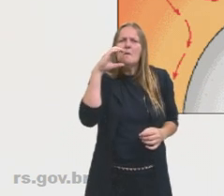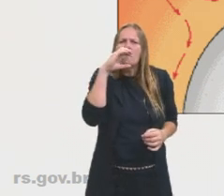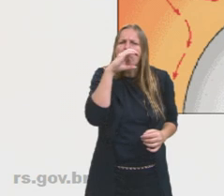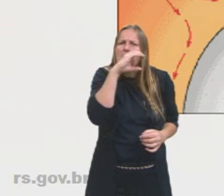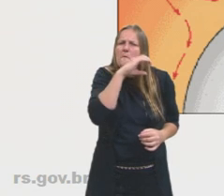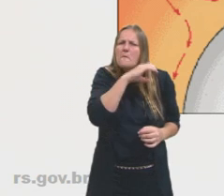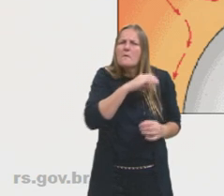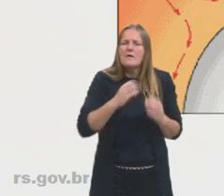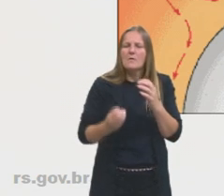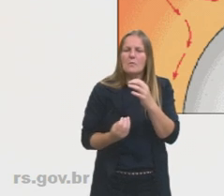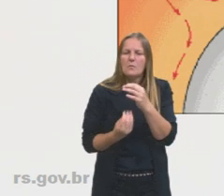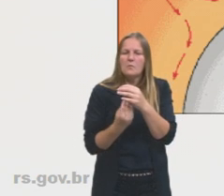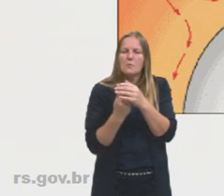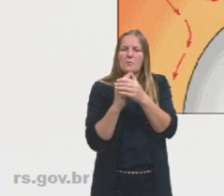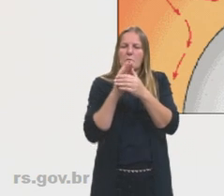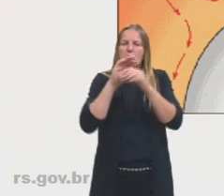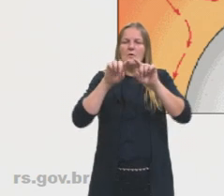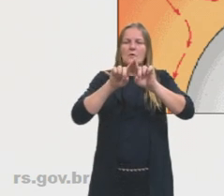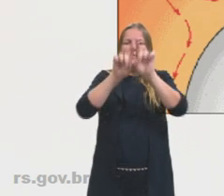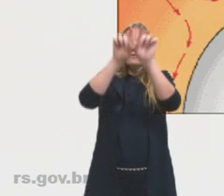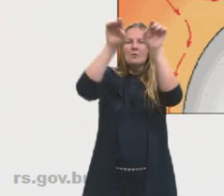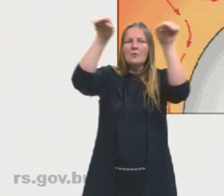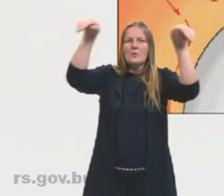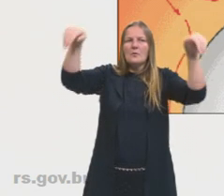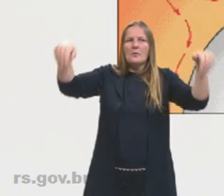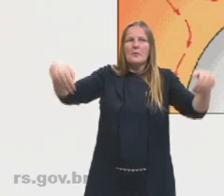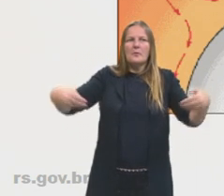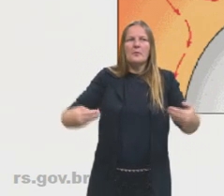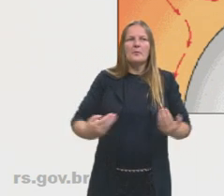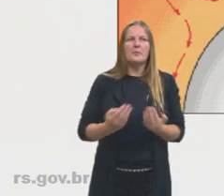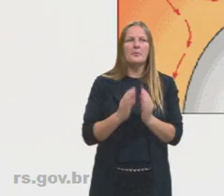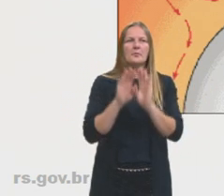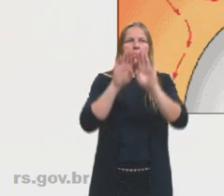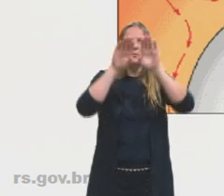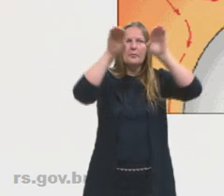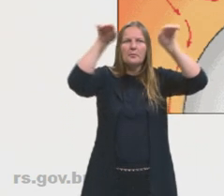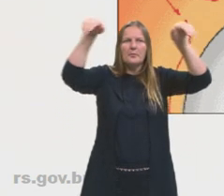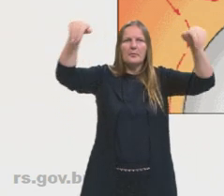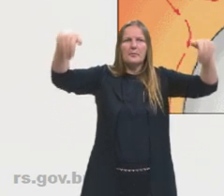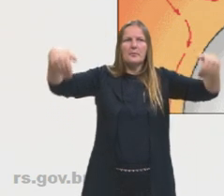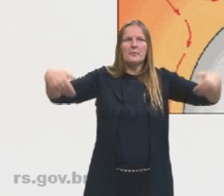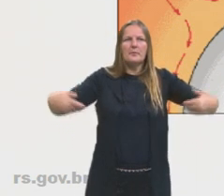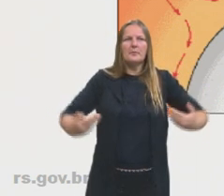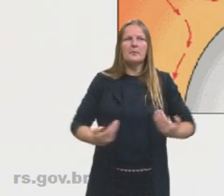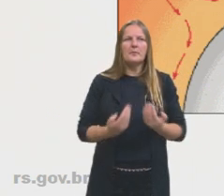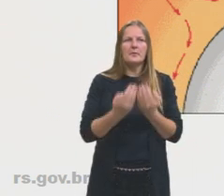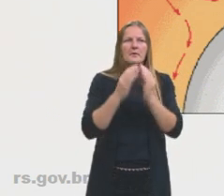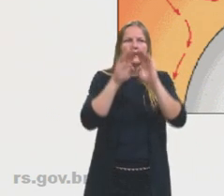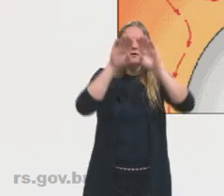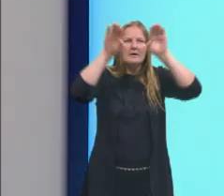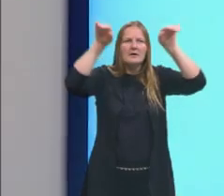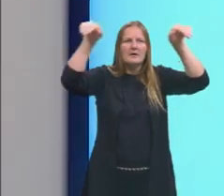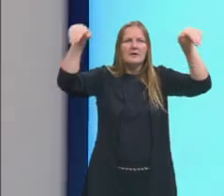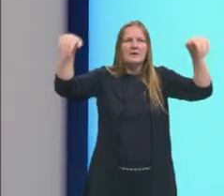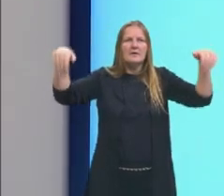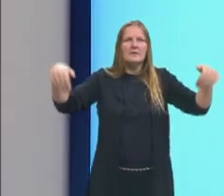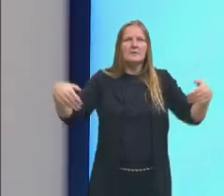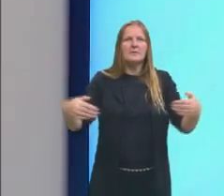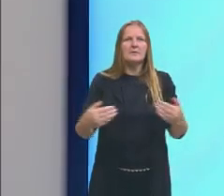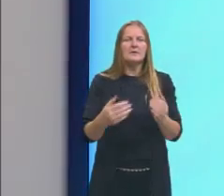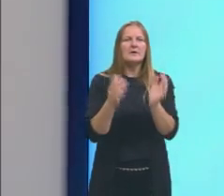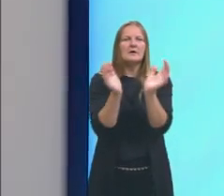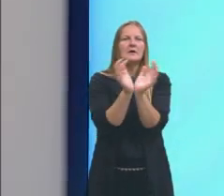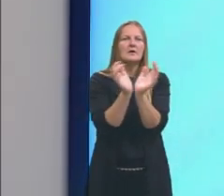sóbis fria Desce tá olha aqui ó lá naquela nessa Aonde tá lá a nossa colega eu